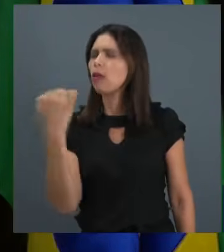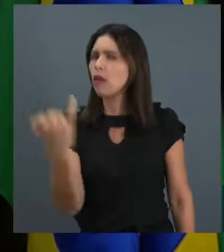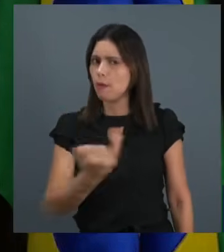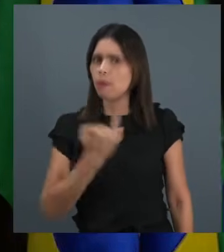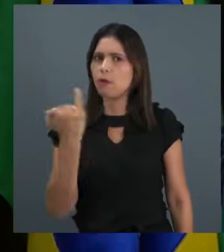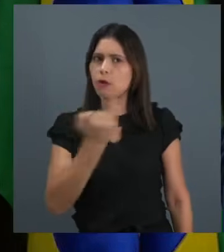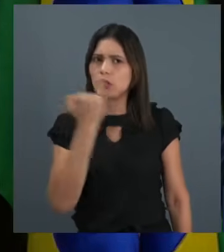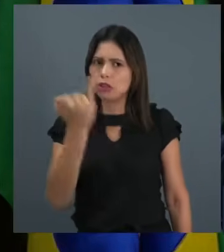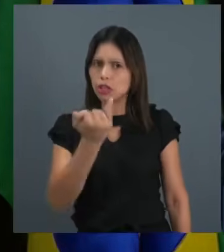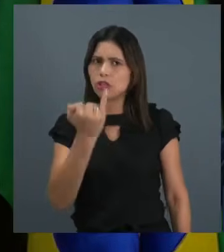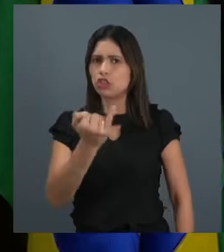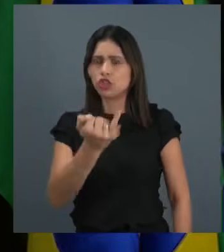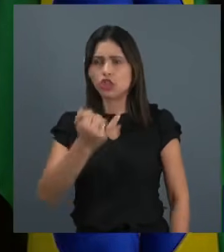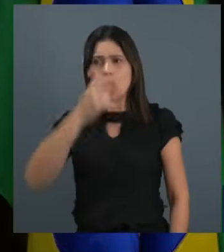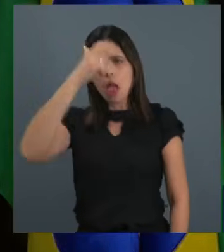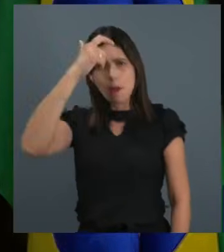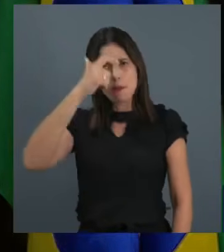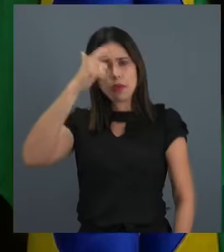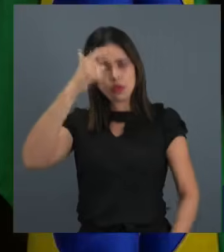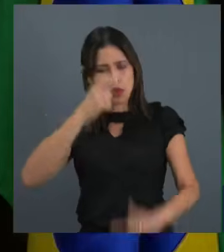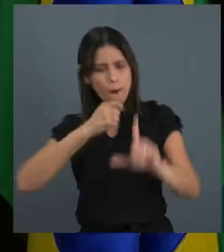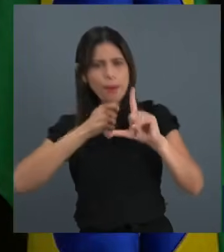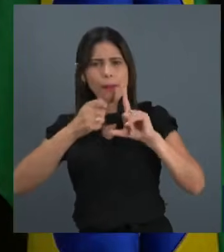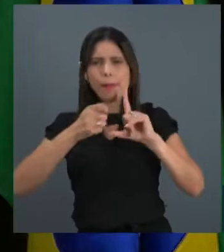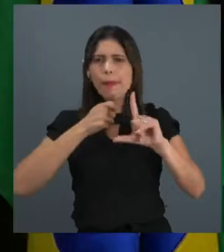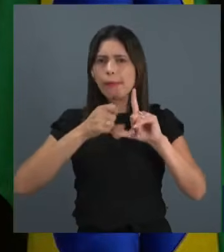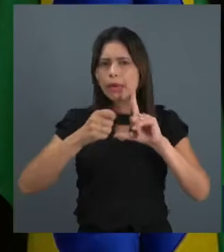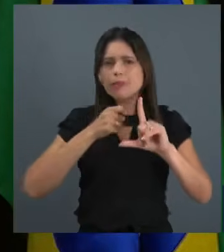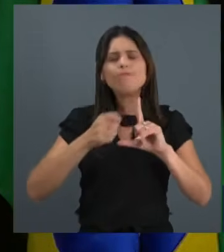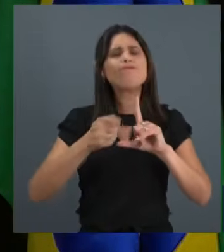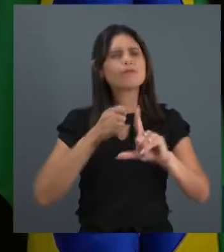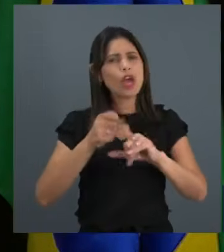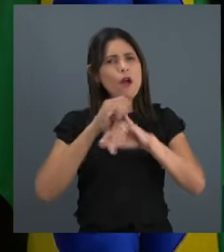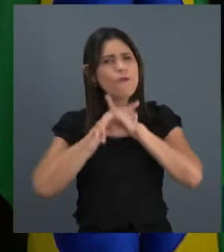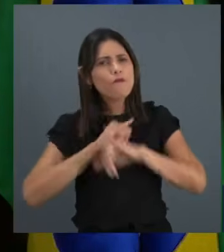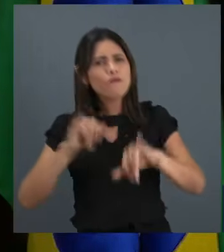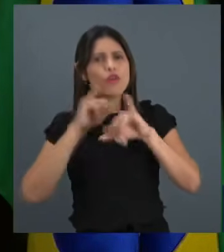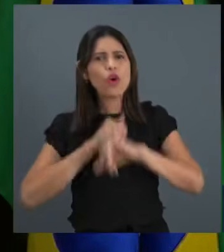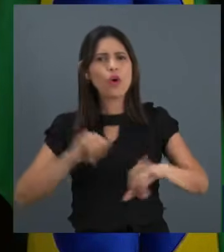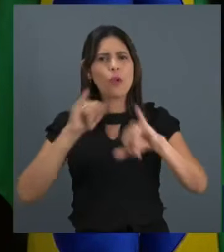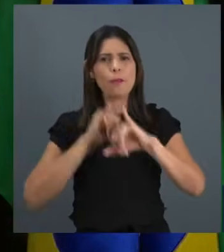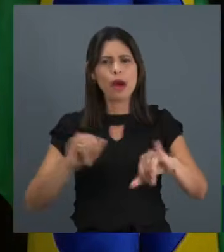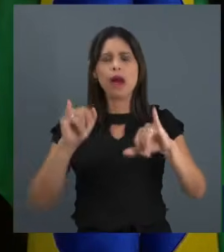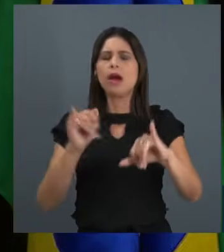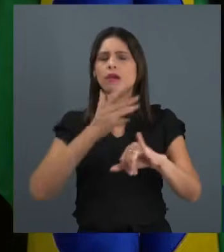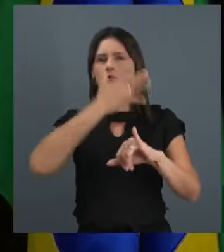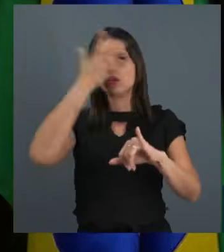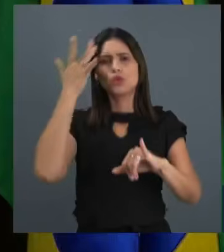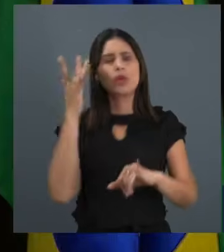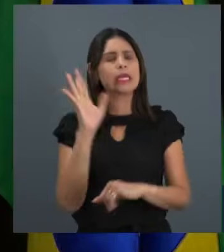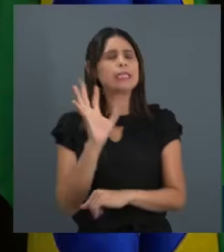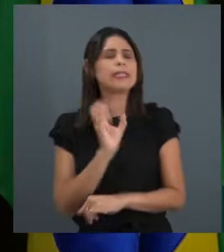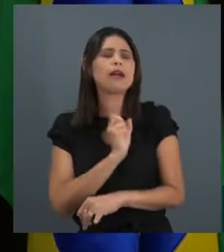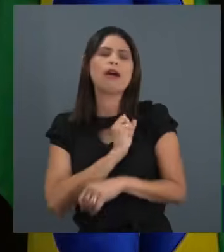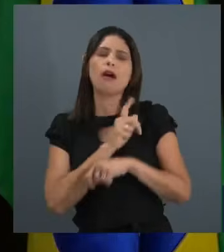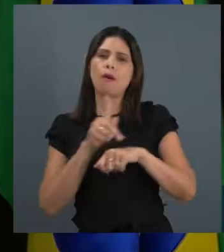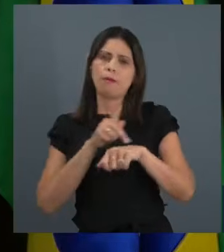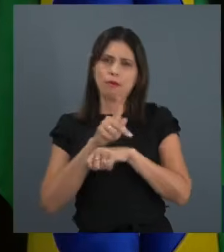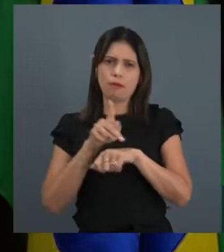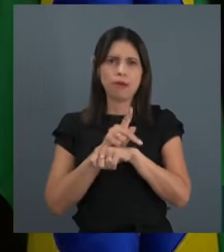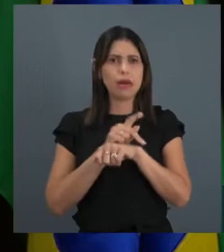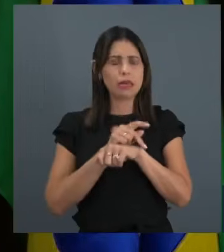de informar, um dever até como cidadão, como alguém que ama seu país. Eu estou falando aqui